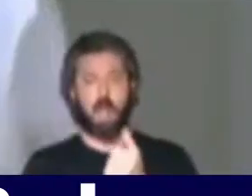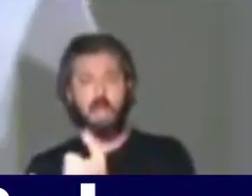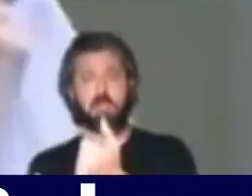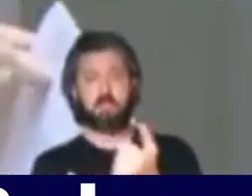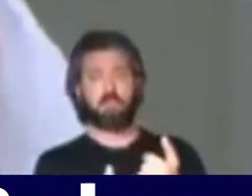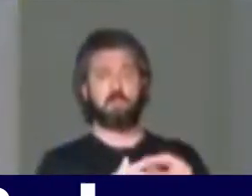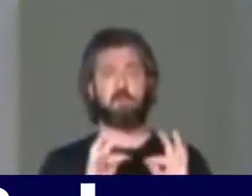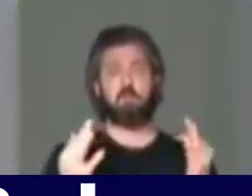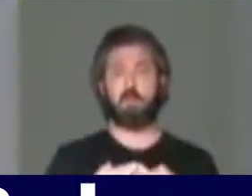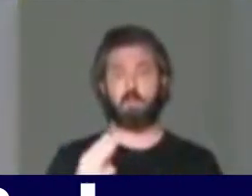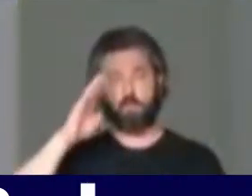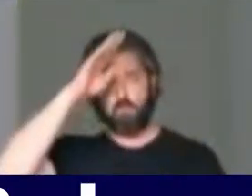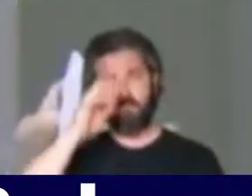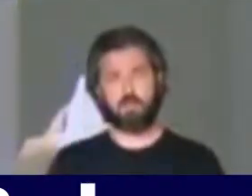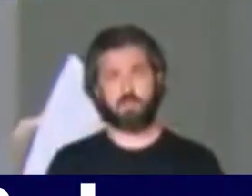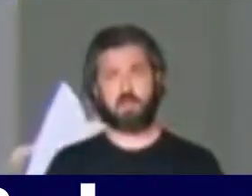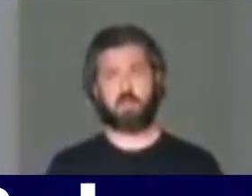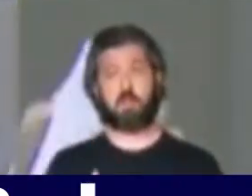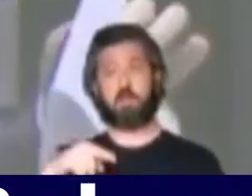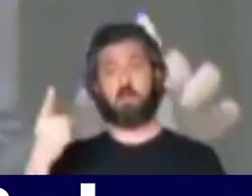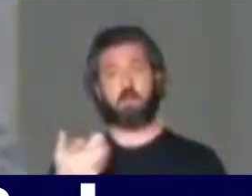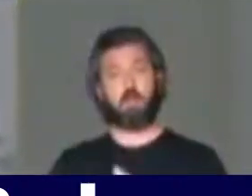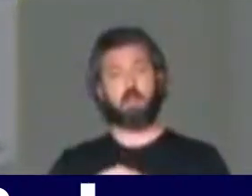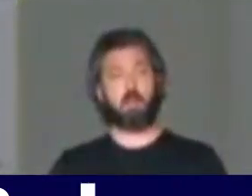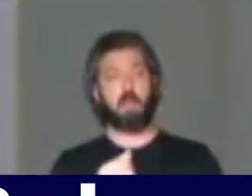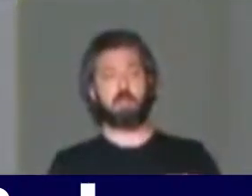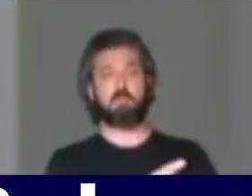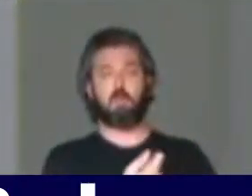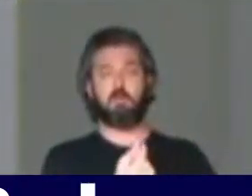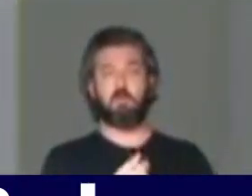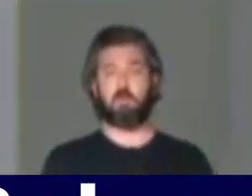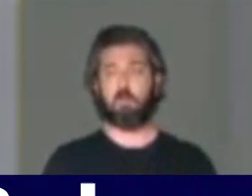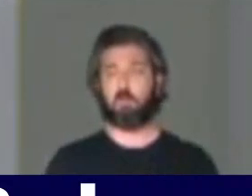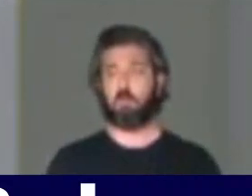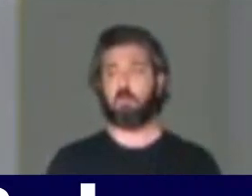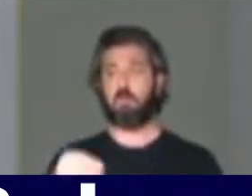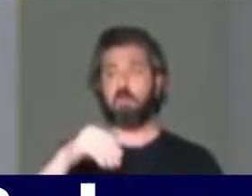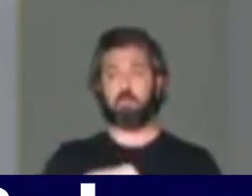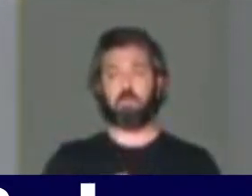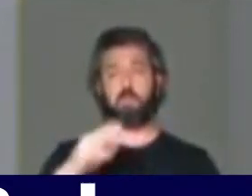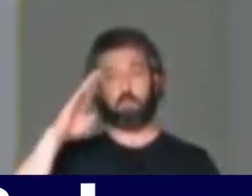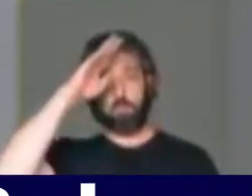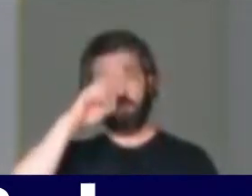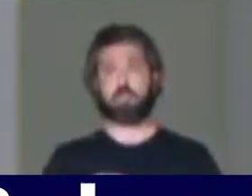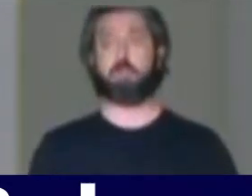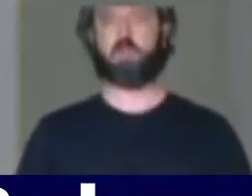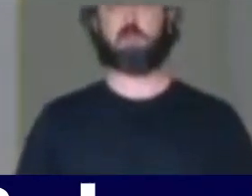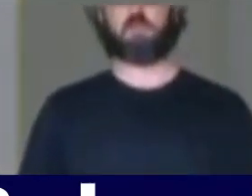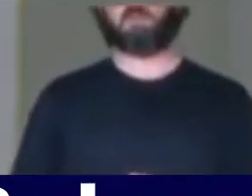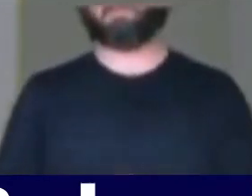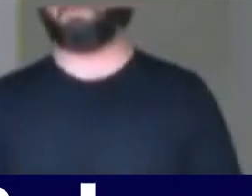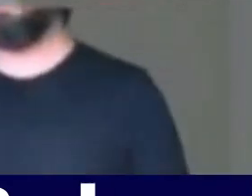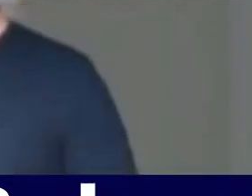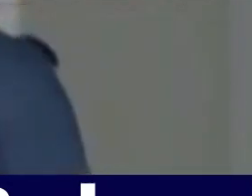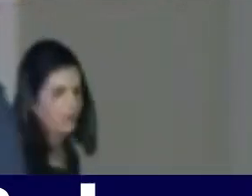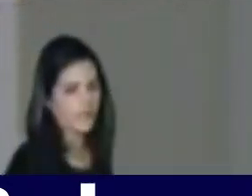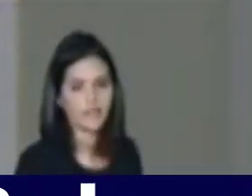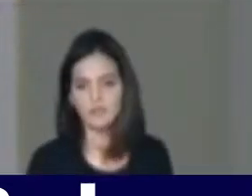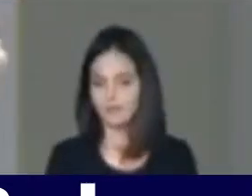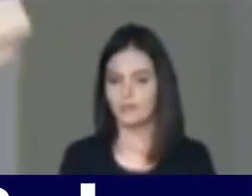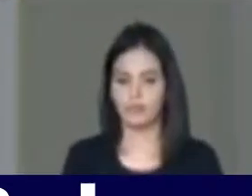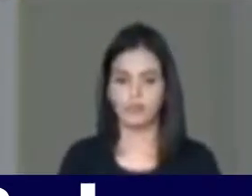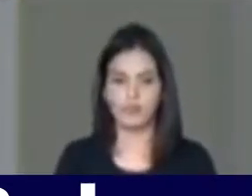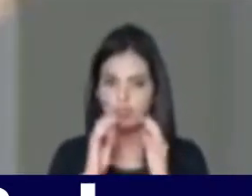assessores da família Bolsonaro e depois transferia esses valores para Bolsonaro, inclusive com depósito